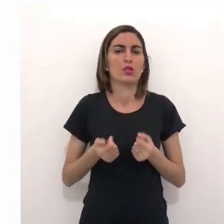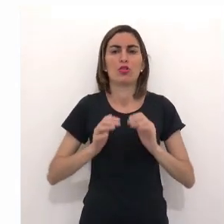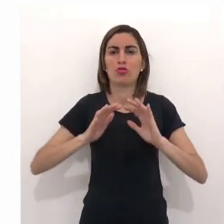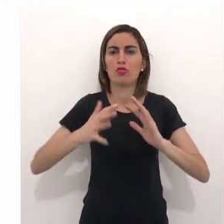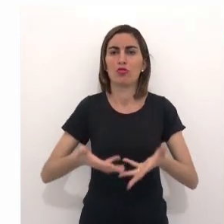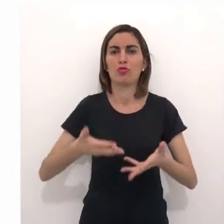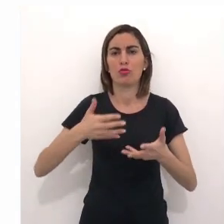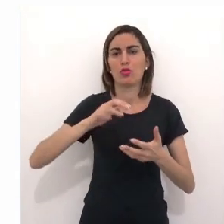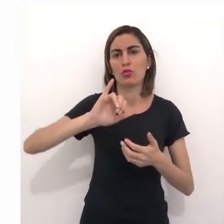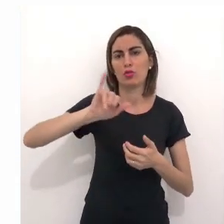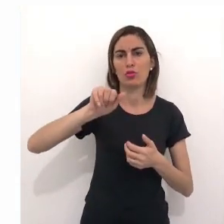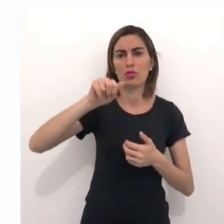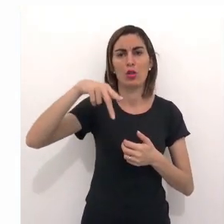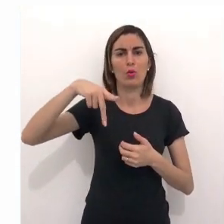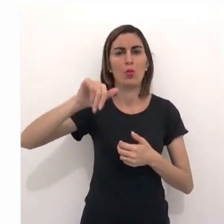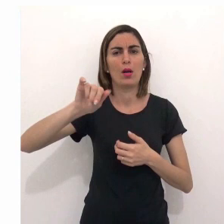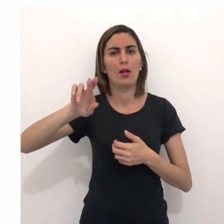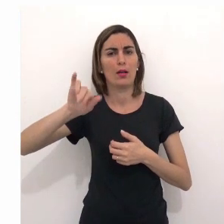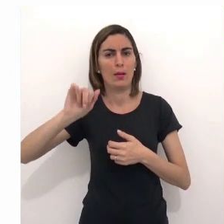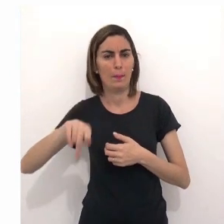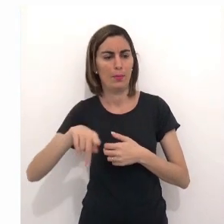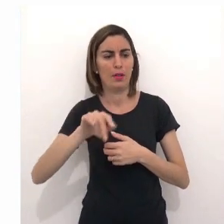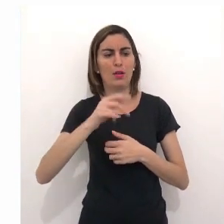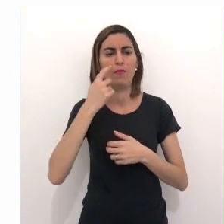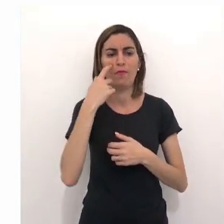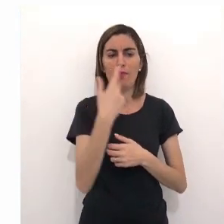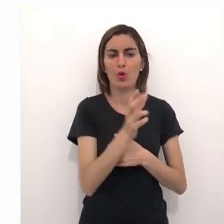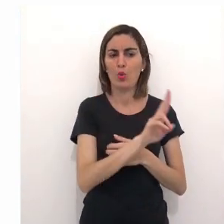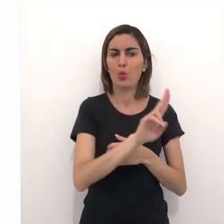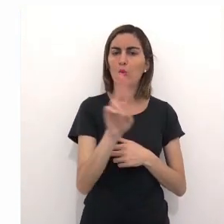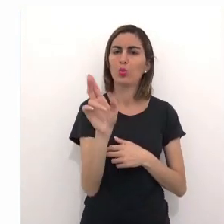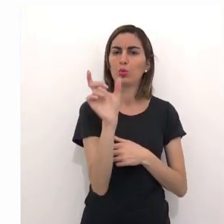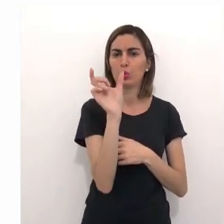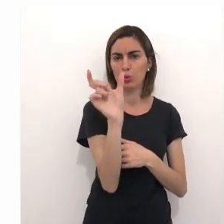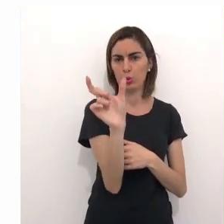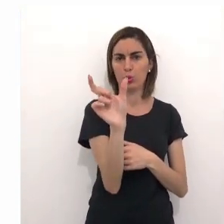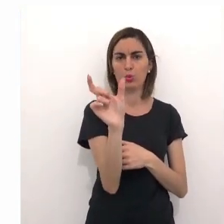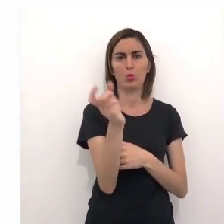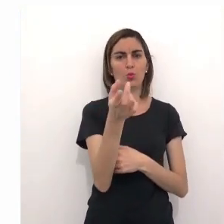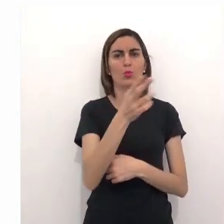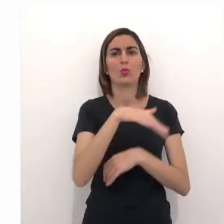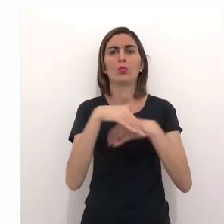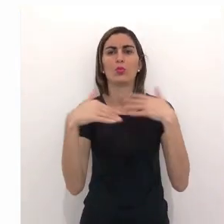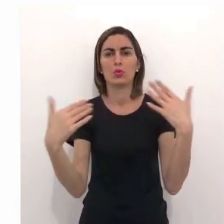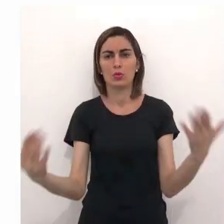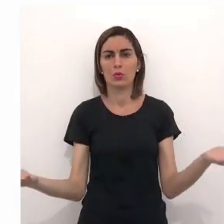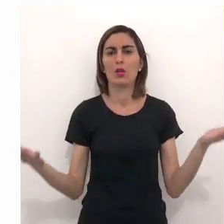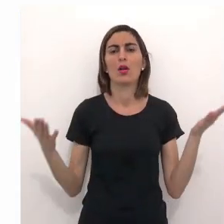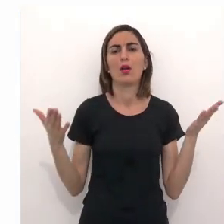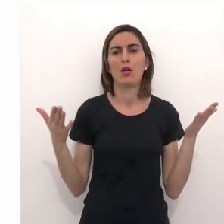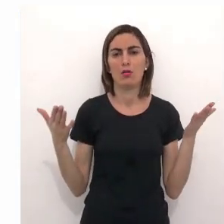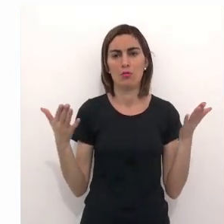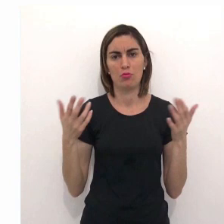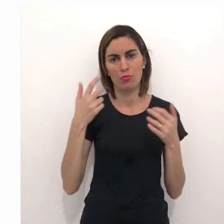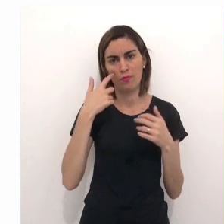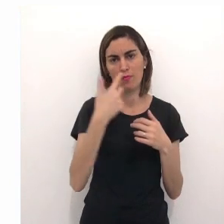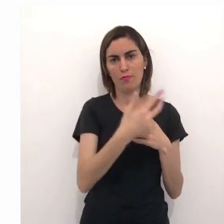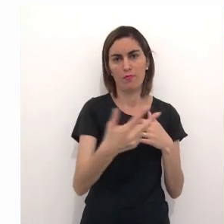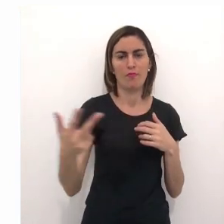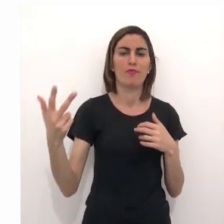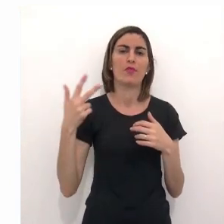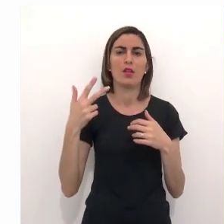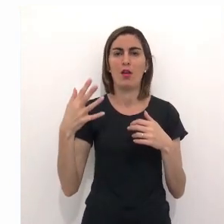Jaguaripe. Olhe bem esse nome. Prezados e prezadas estão nesse exato momento assistindo